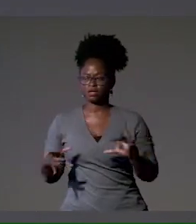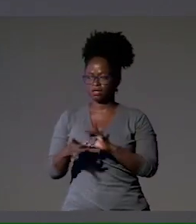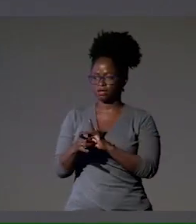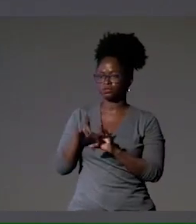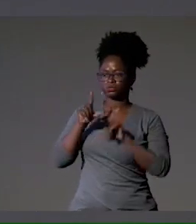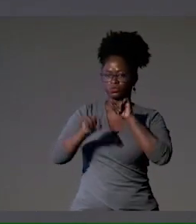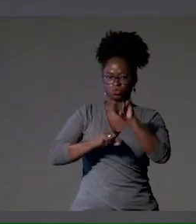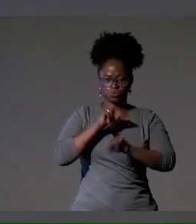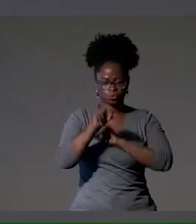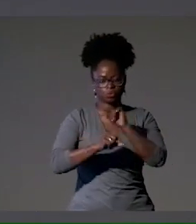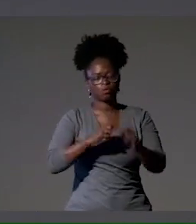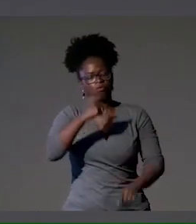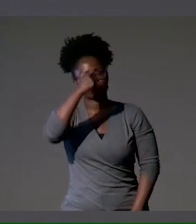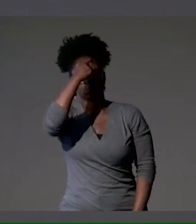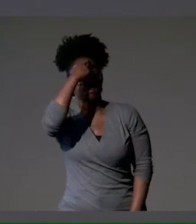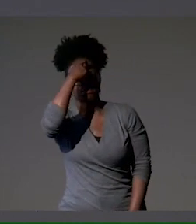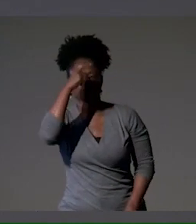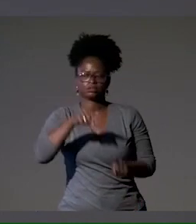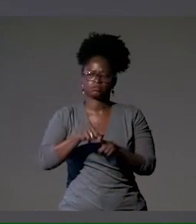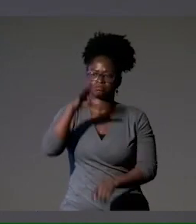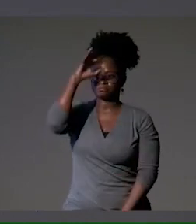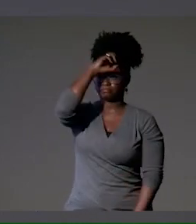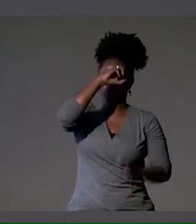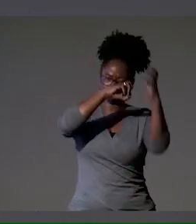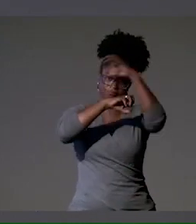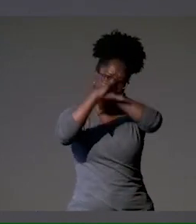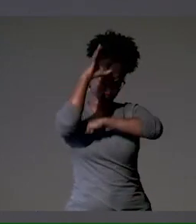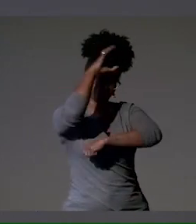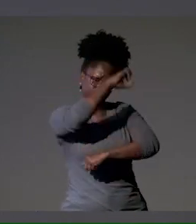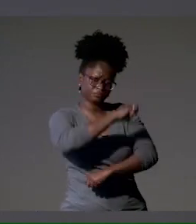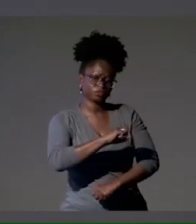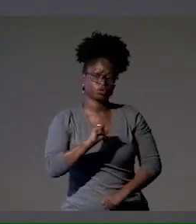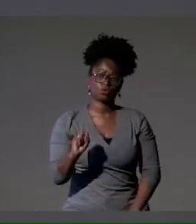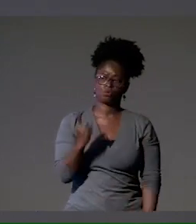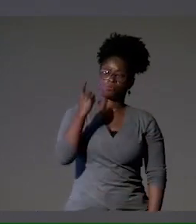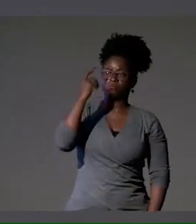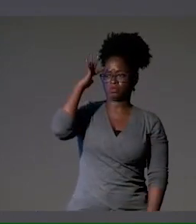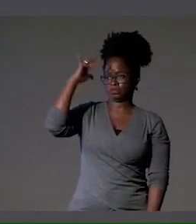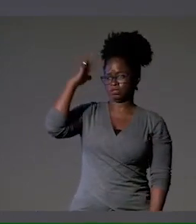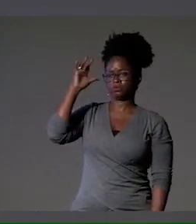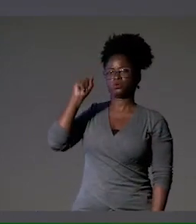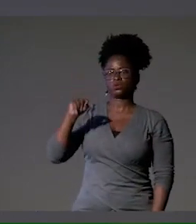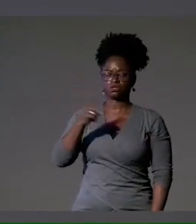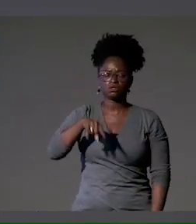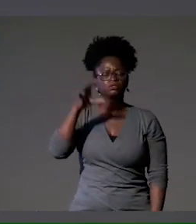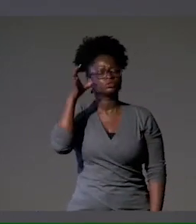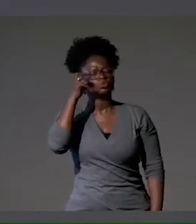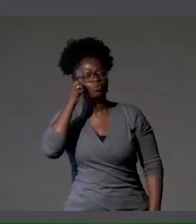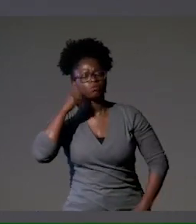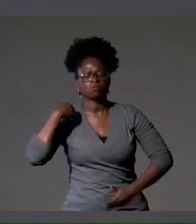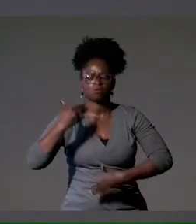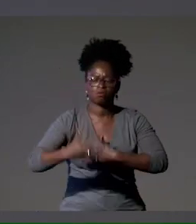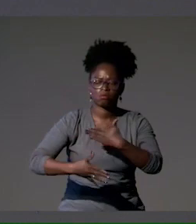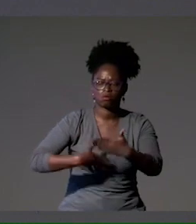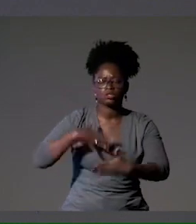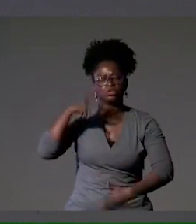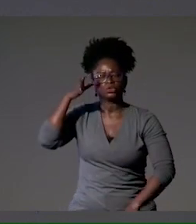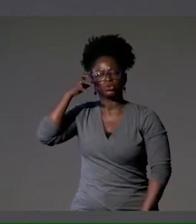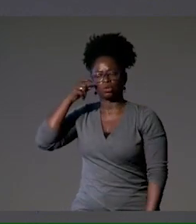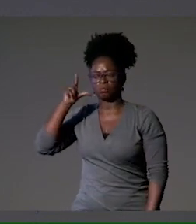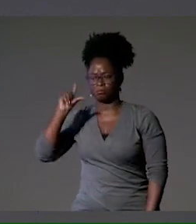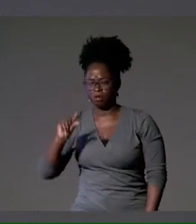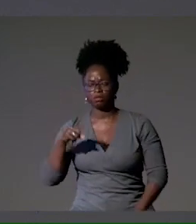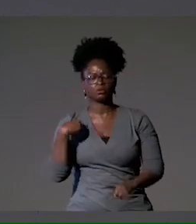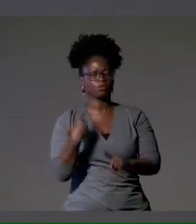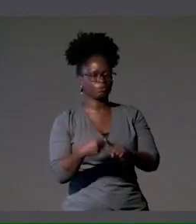aos mecanismos de memória e de aprendizagem. Então, uma das teorias é de que a gente vai dormindo menos ao longo da vida porque a gente